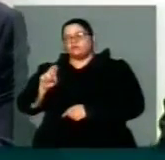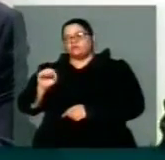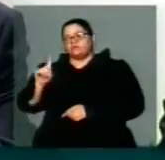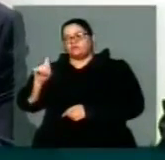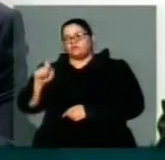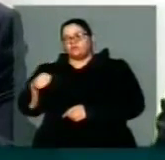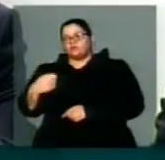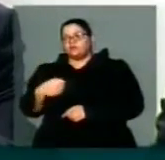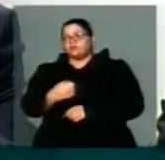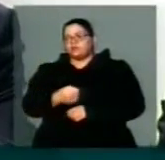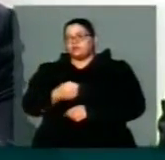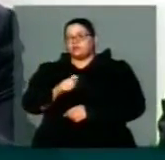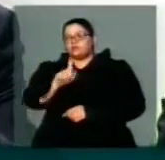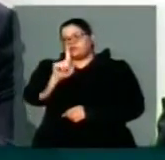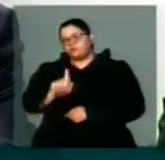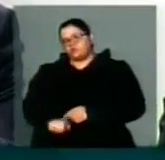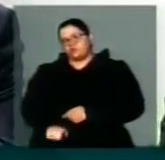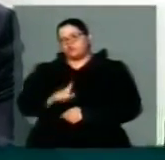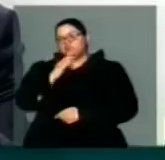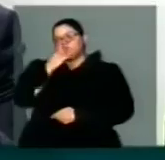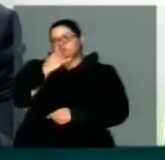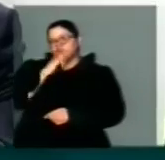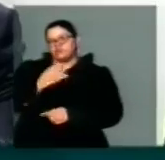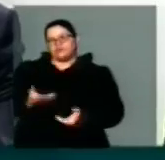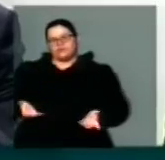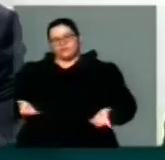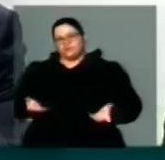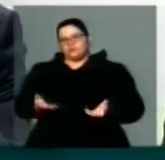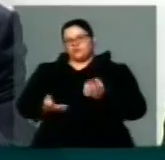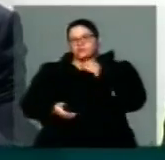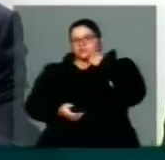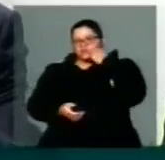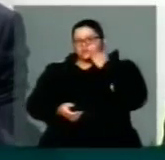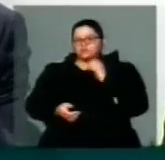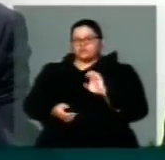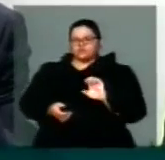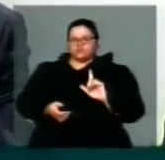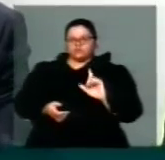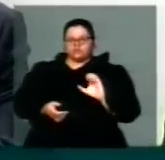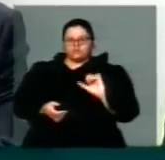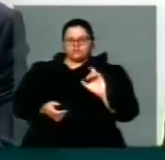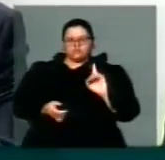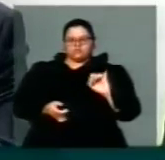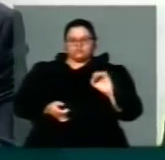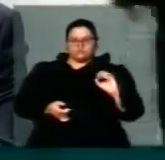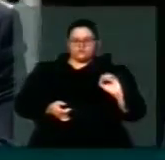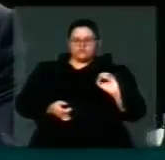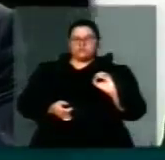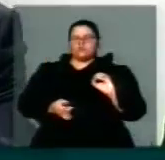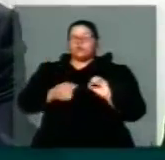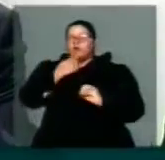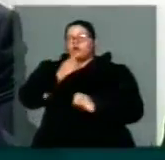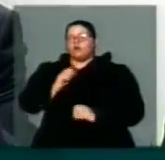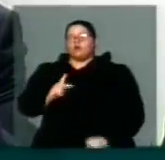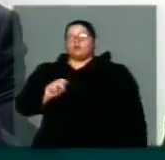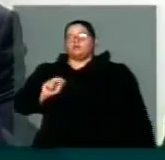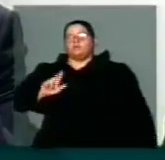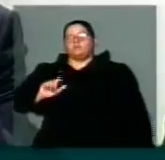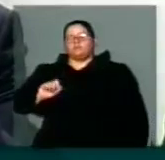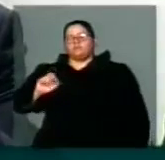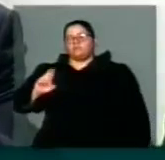de energia subordinado ao senador Delcídio. E o Paulo Roberto detalha isso e diz